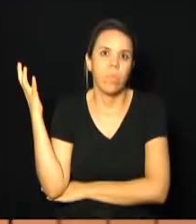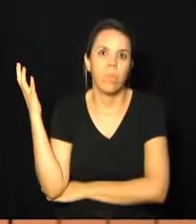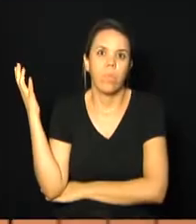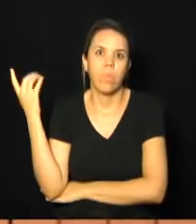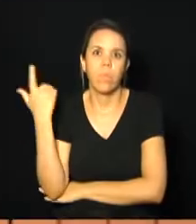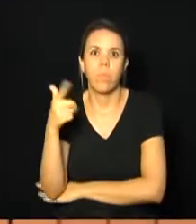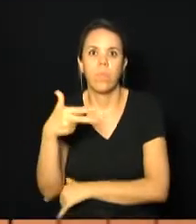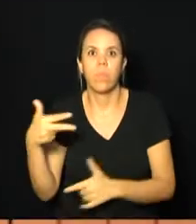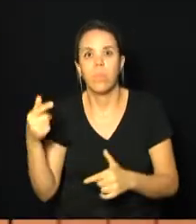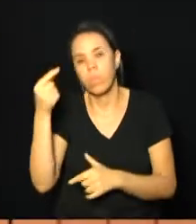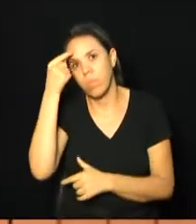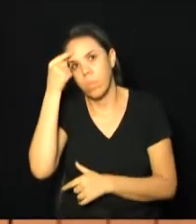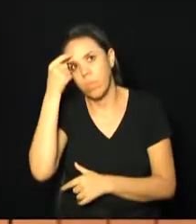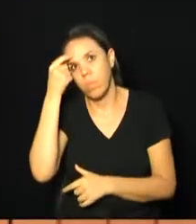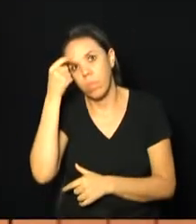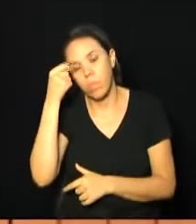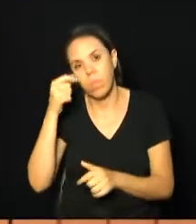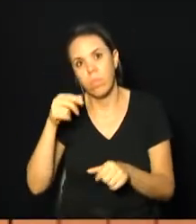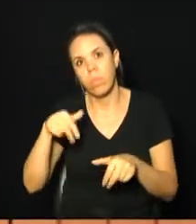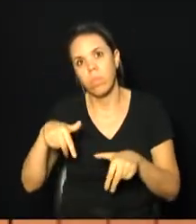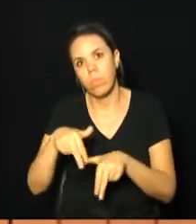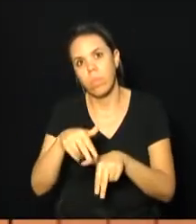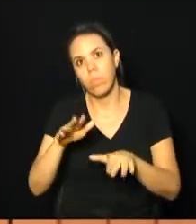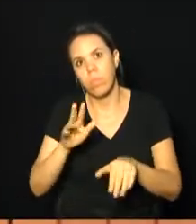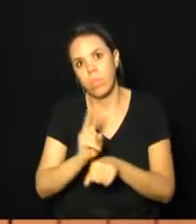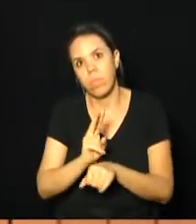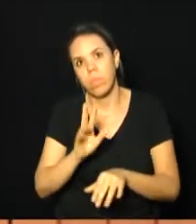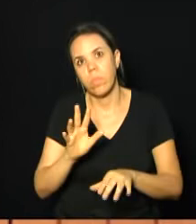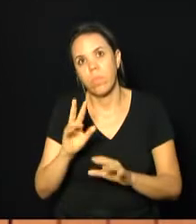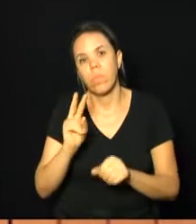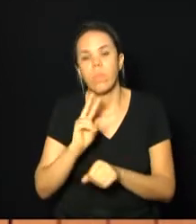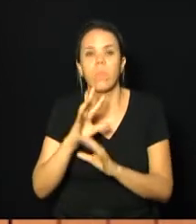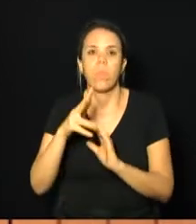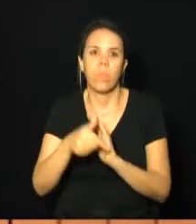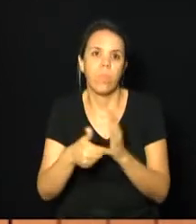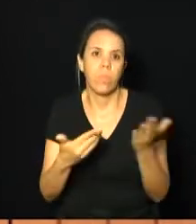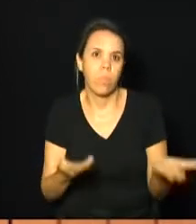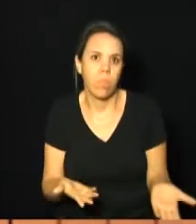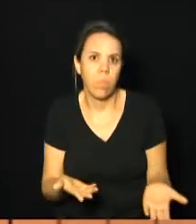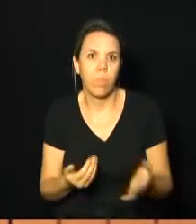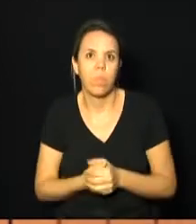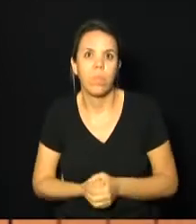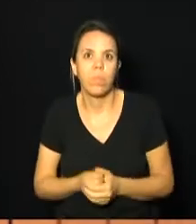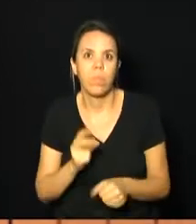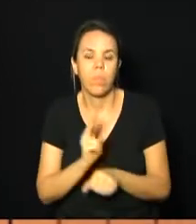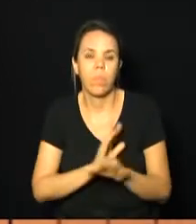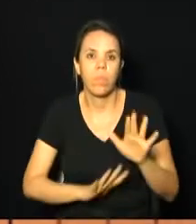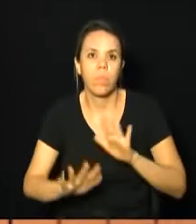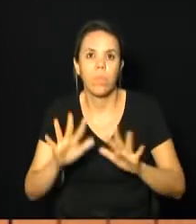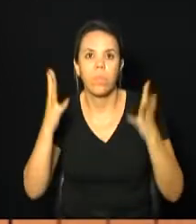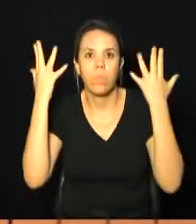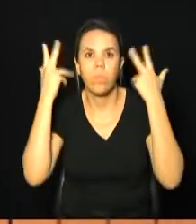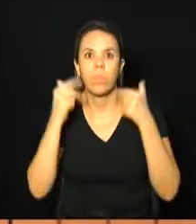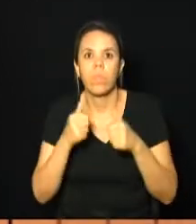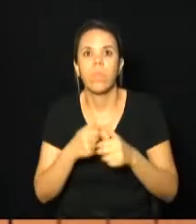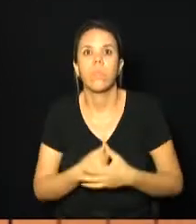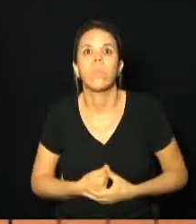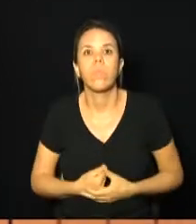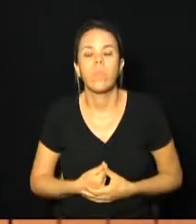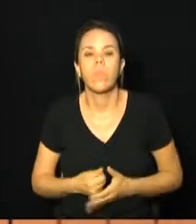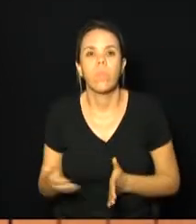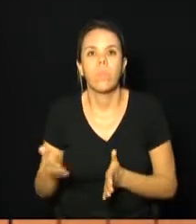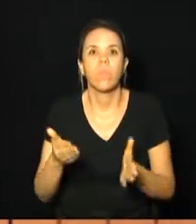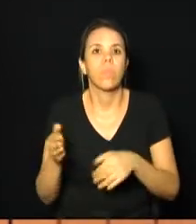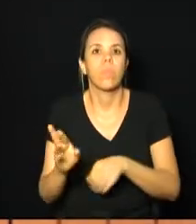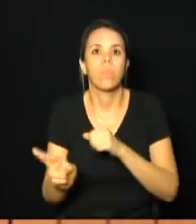outras conscientizando, ande devagar, cuide do meio ambiente, né? Cuidado de animais silvestres na via,